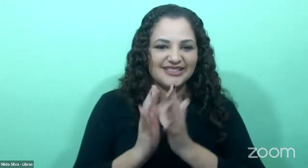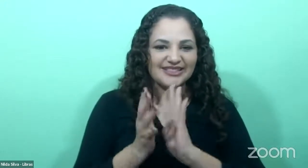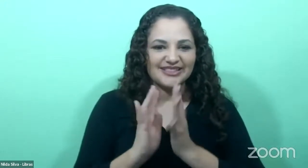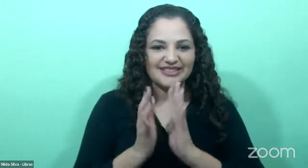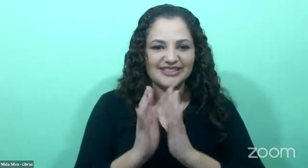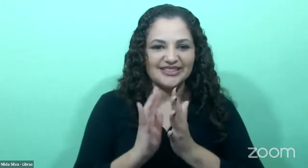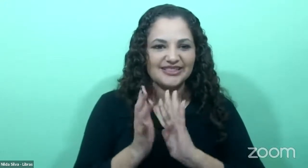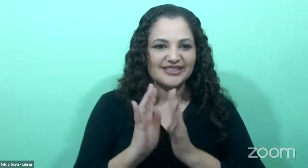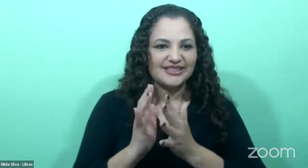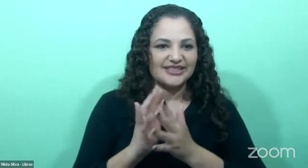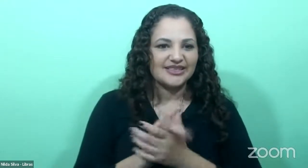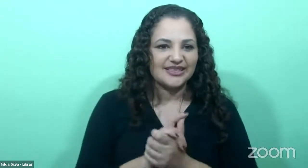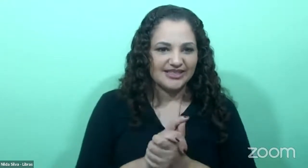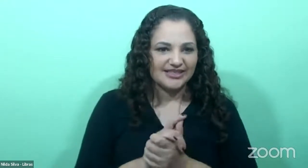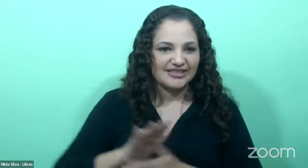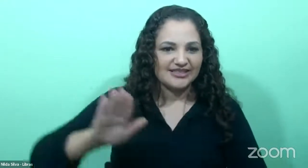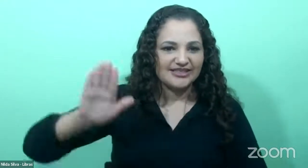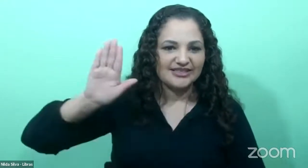como levantada.